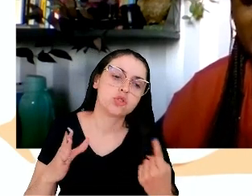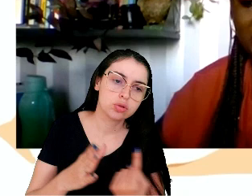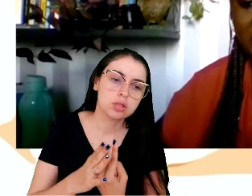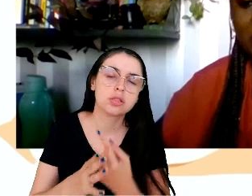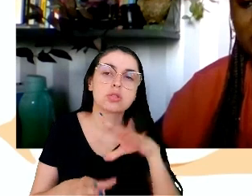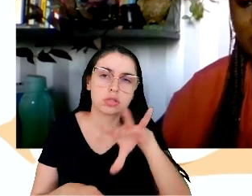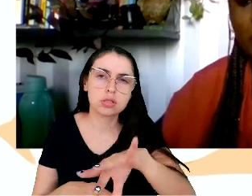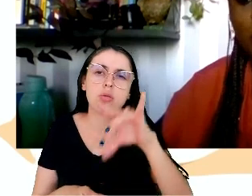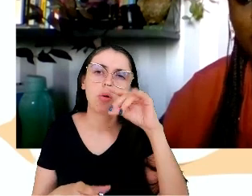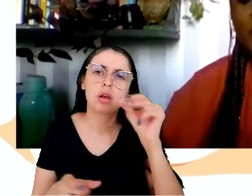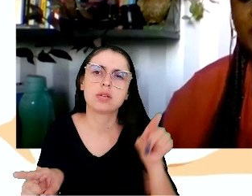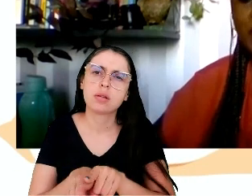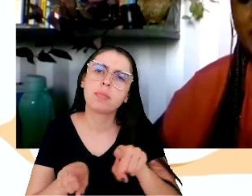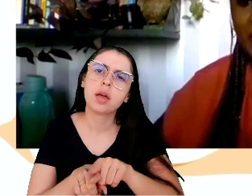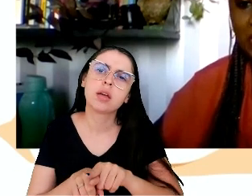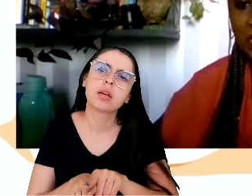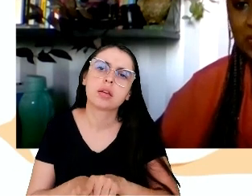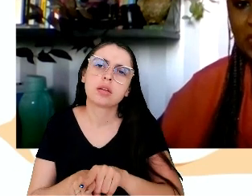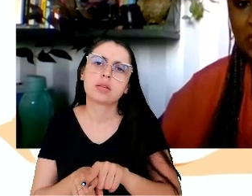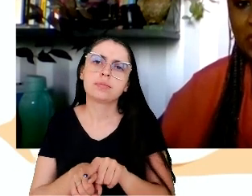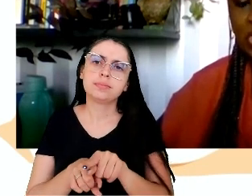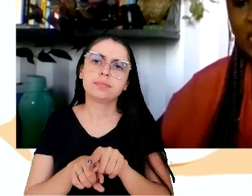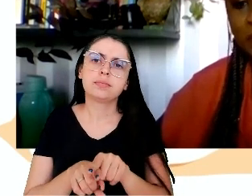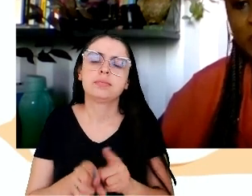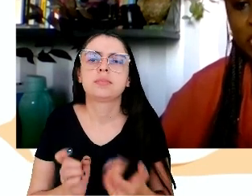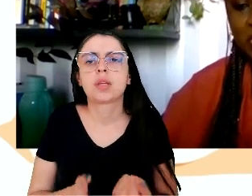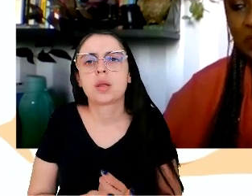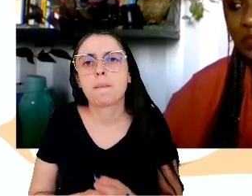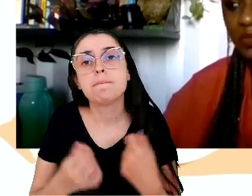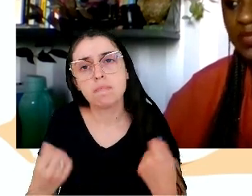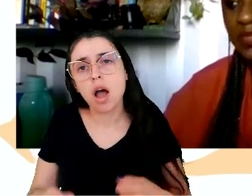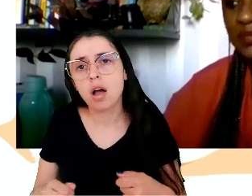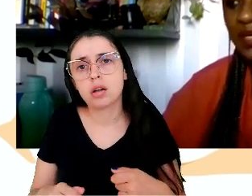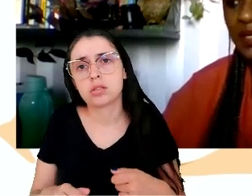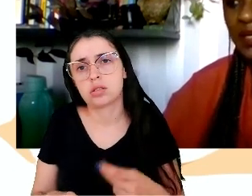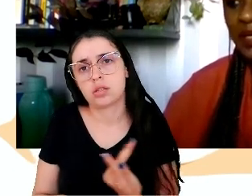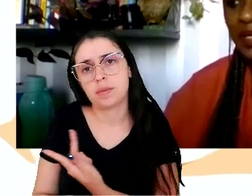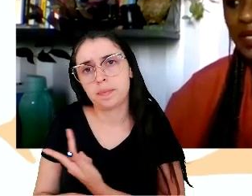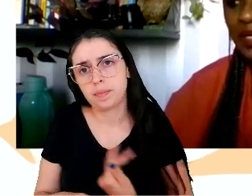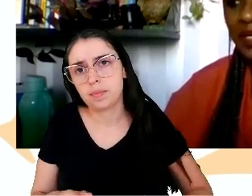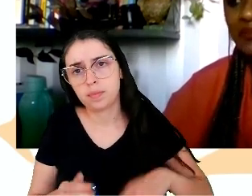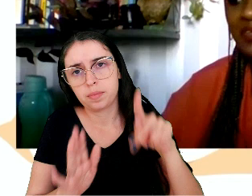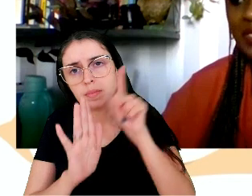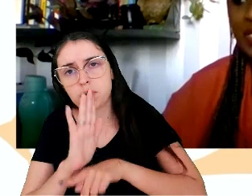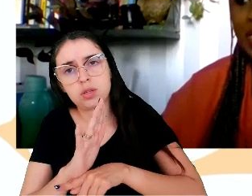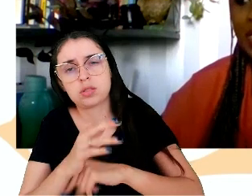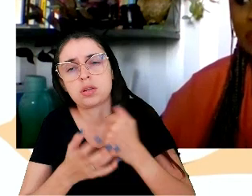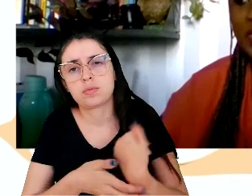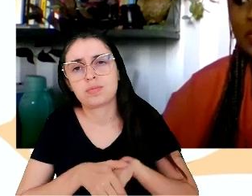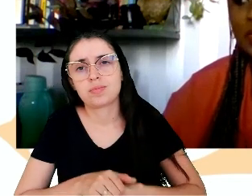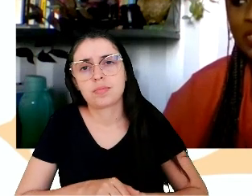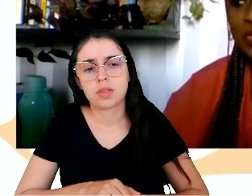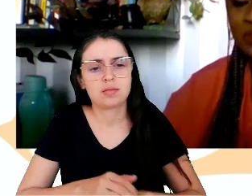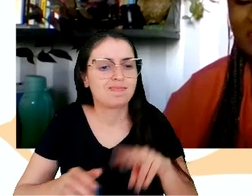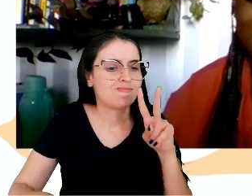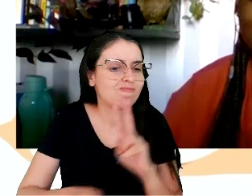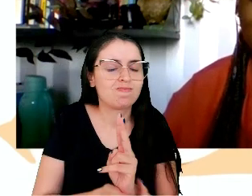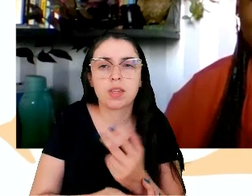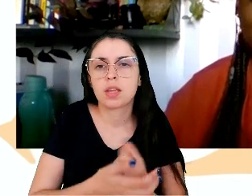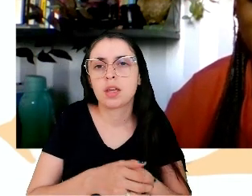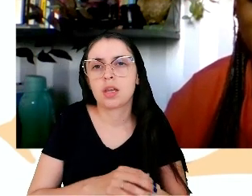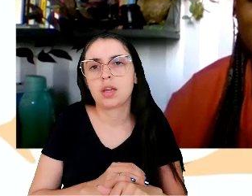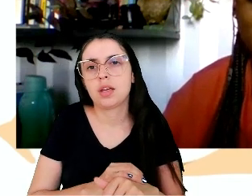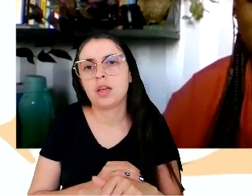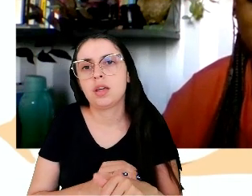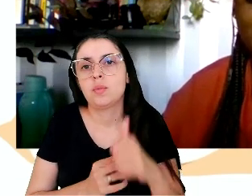para que haja uma possibilidade de que as políticas públicas evitem que mulheres como a Dona